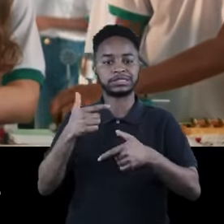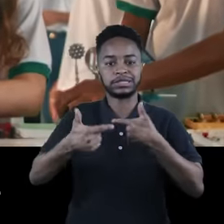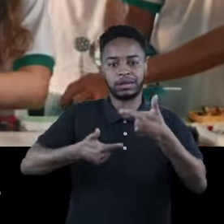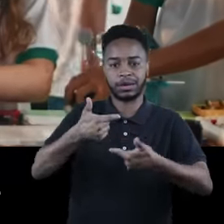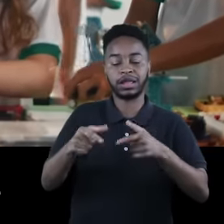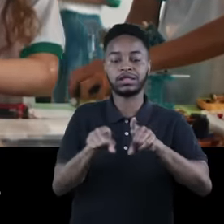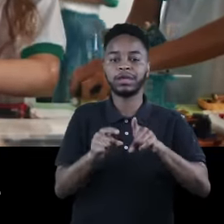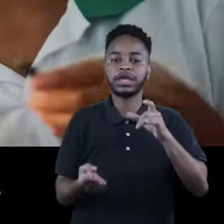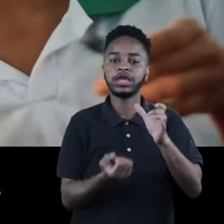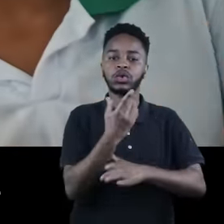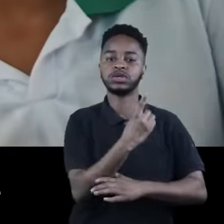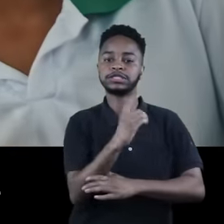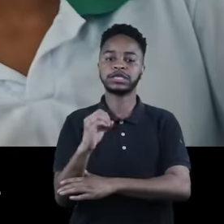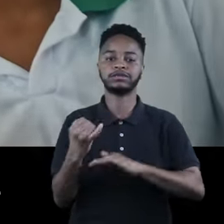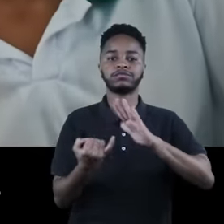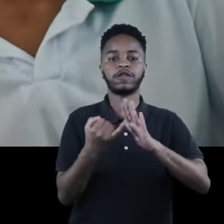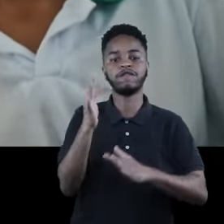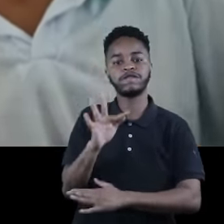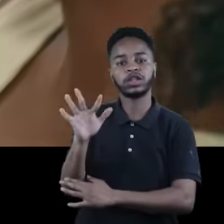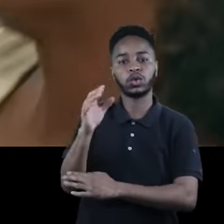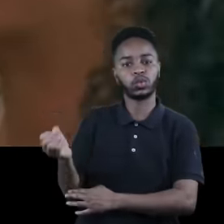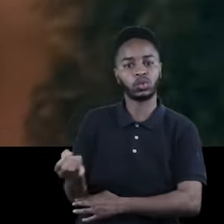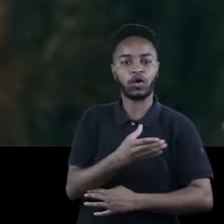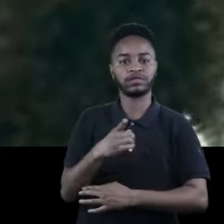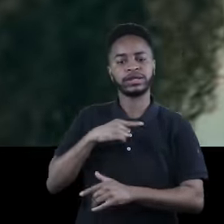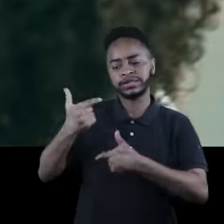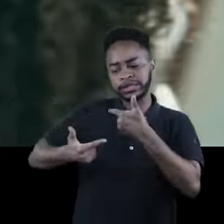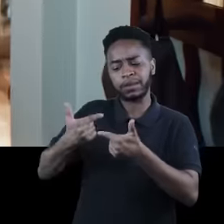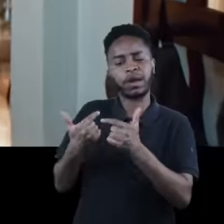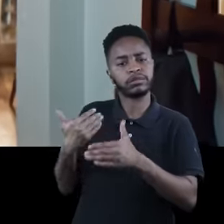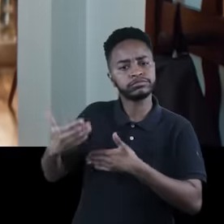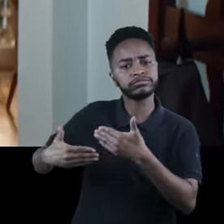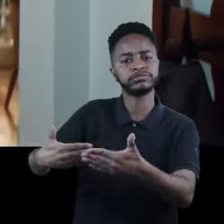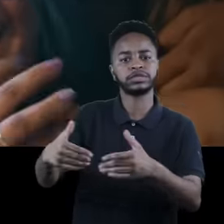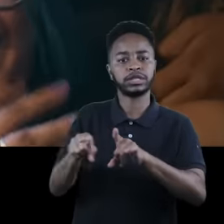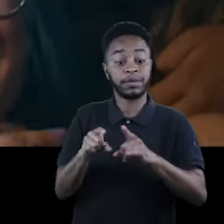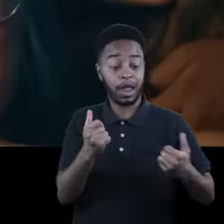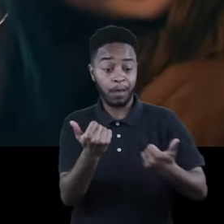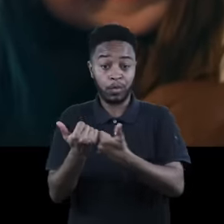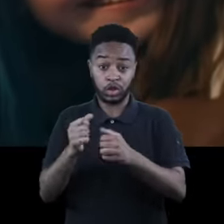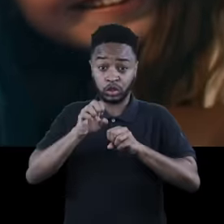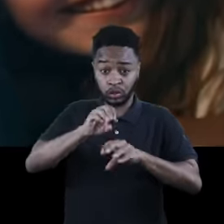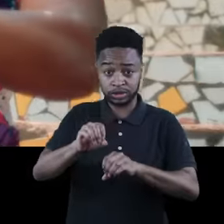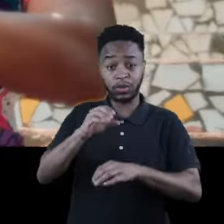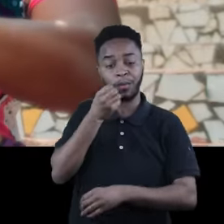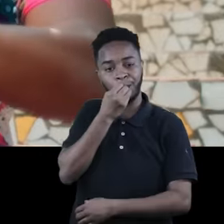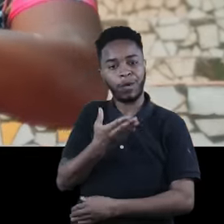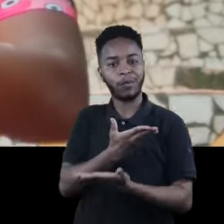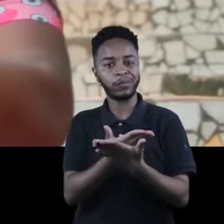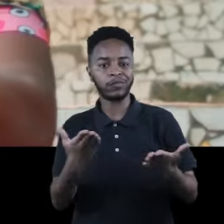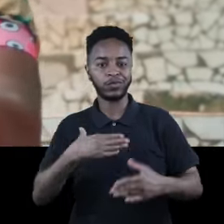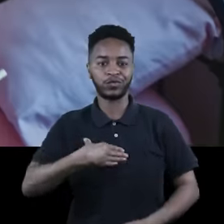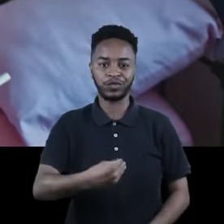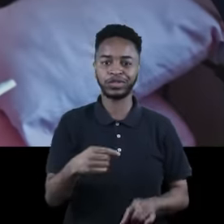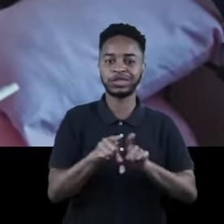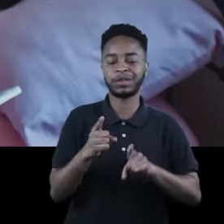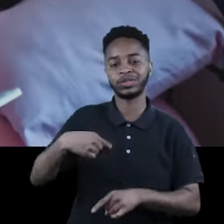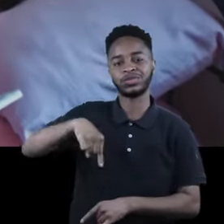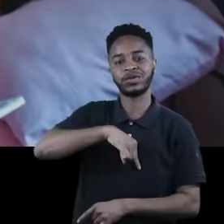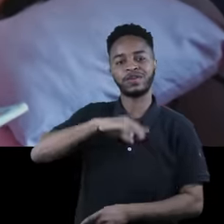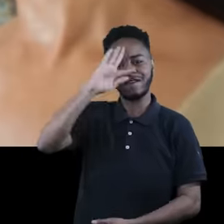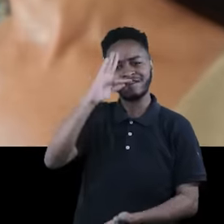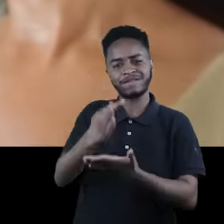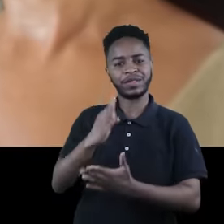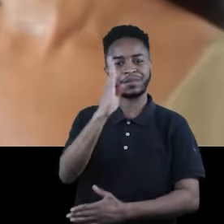novos institutos federais serão criados. Tem muito trabalho sendo feito. Fortalecer a educação é bom para os nossos filhos, é bom para todo